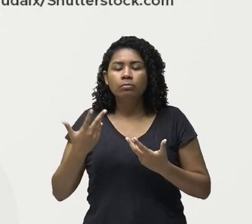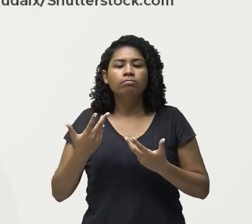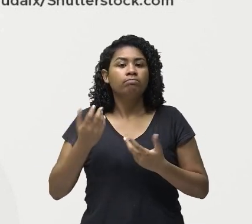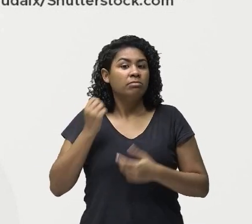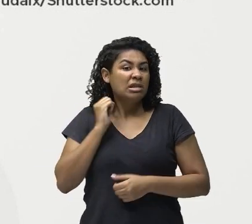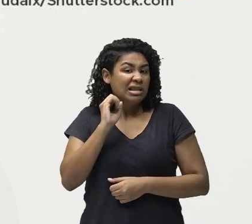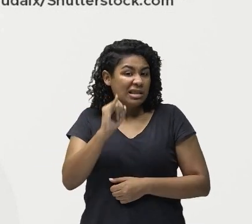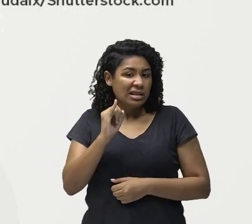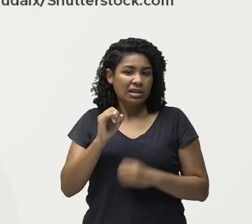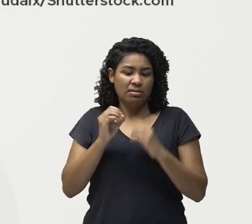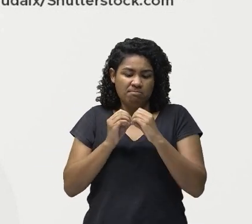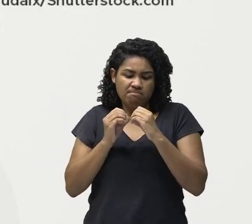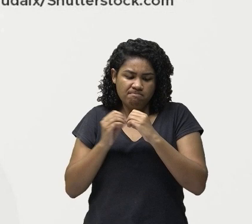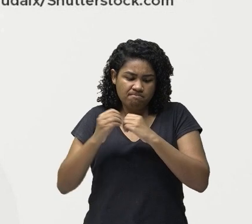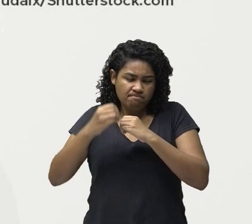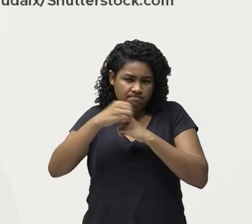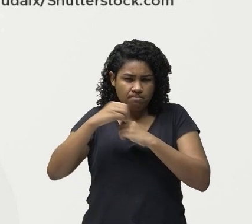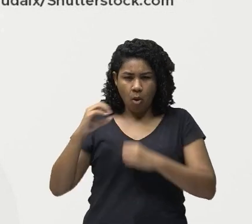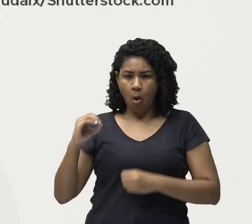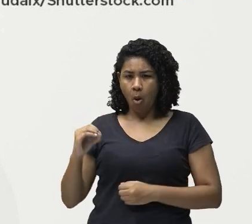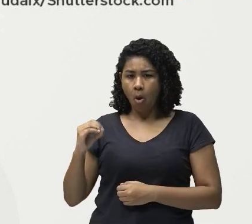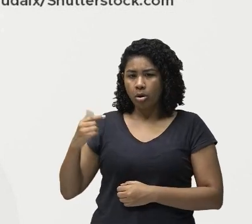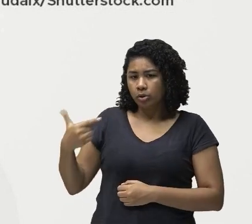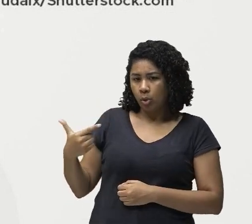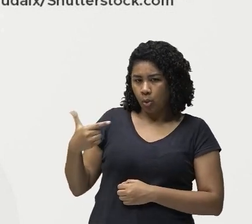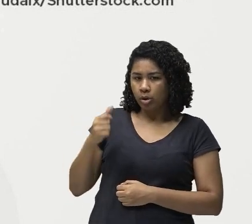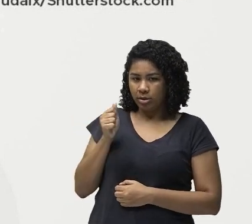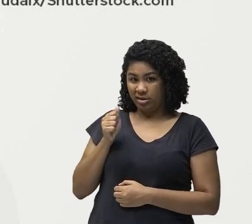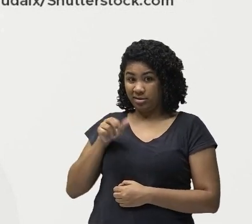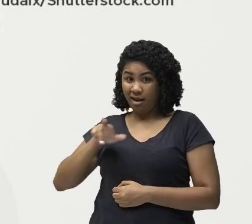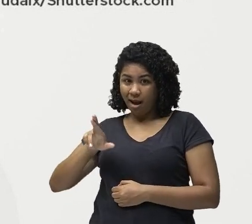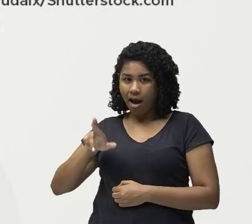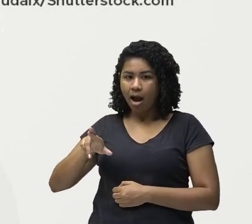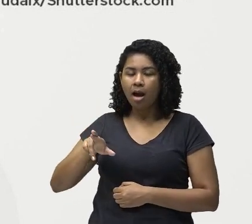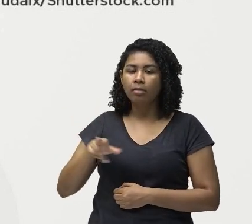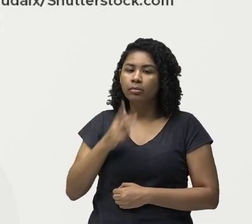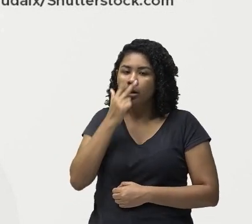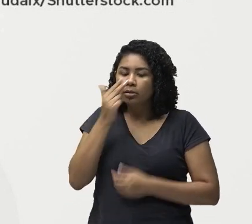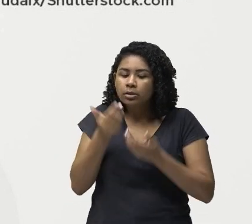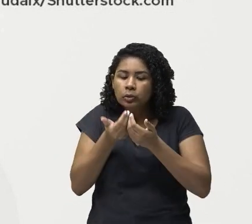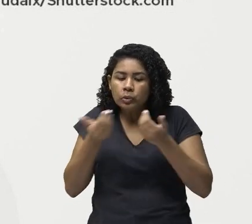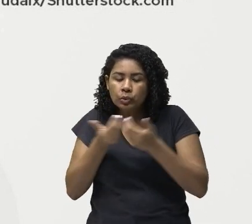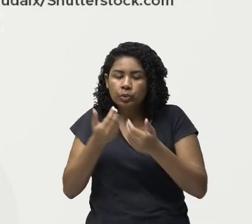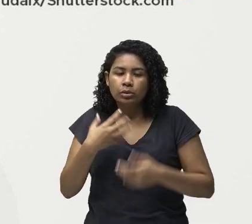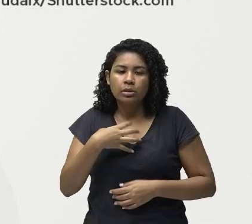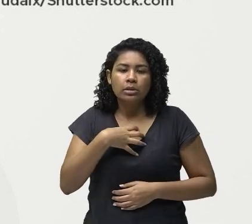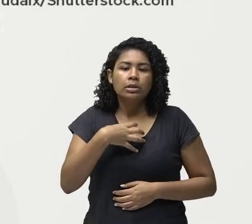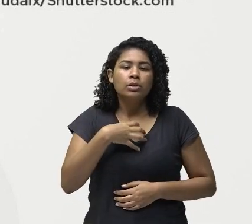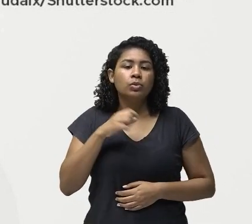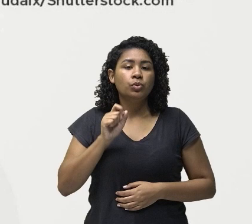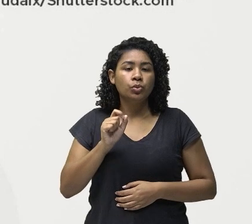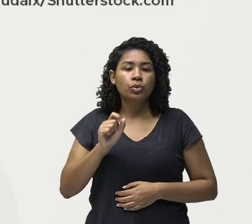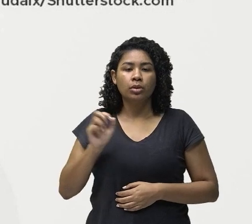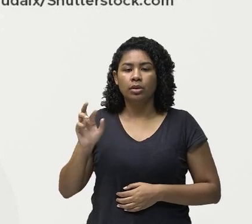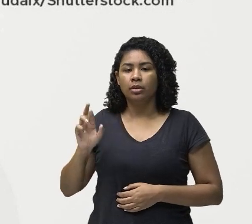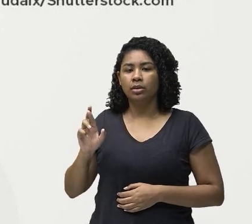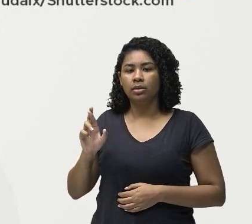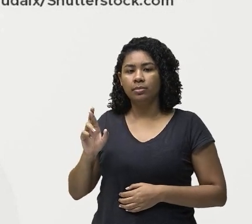moléculas de oxigênio de ar vão ficando mais afastadas, a gente diz que ela